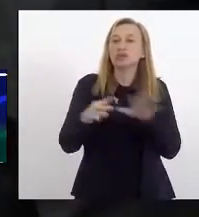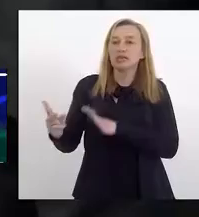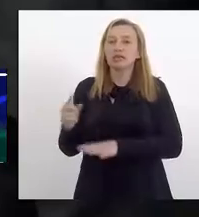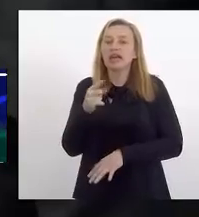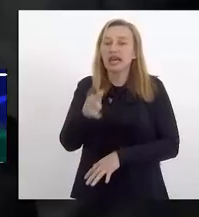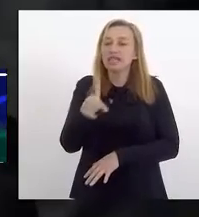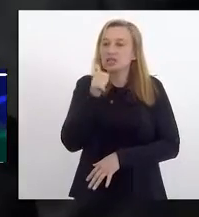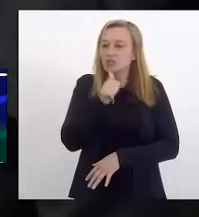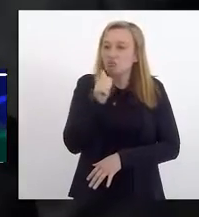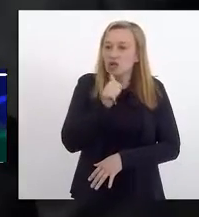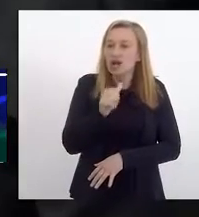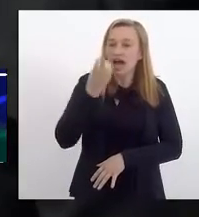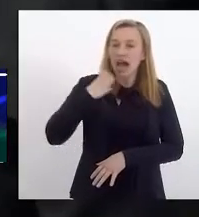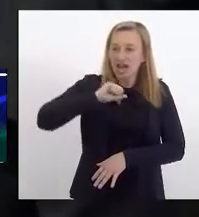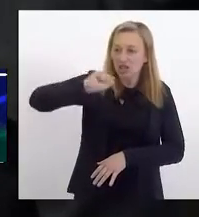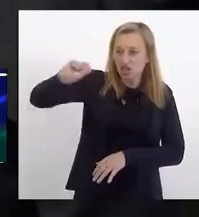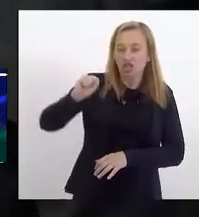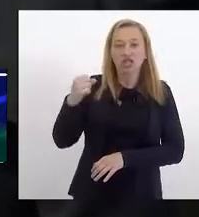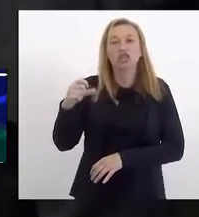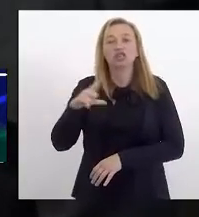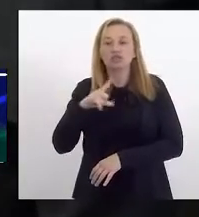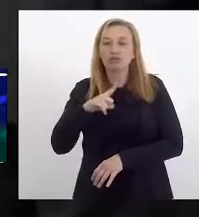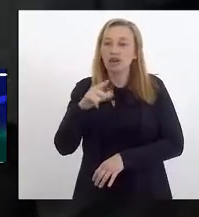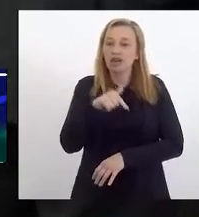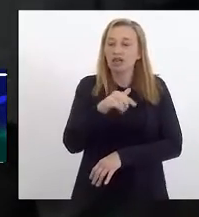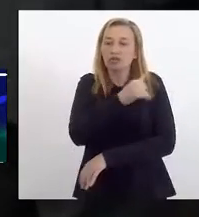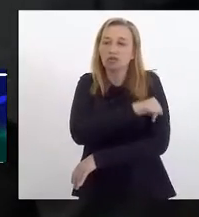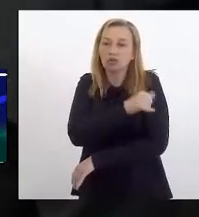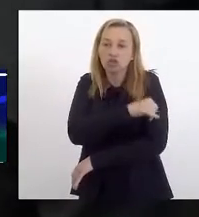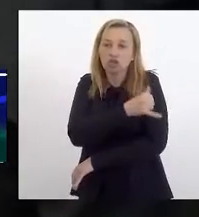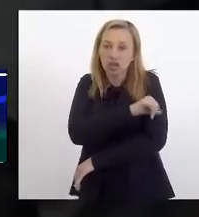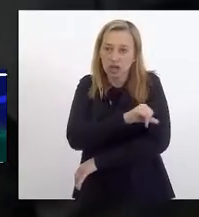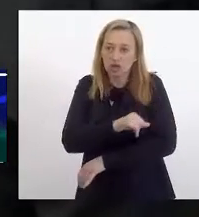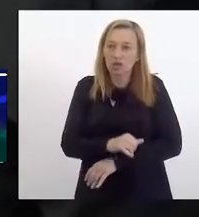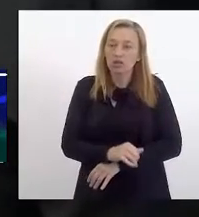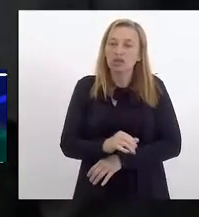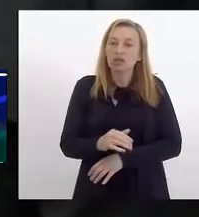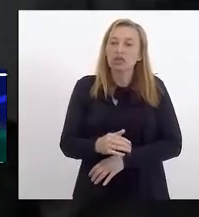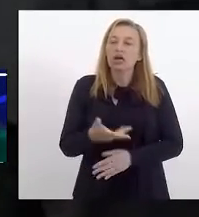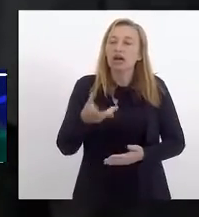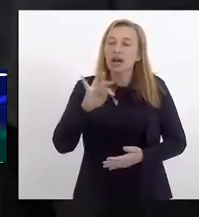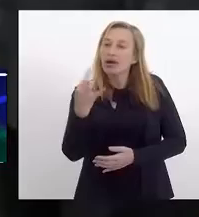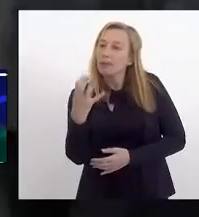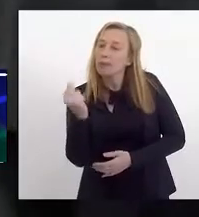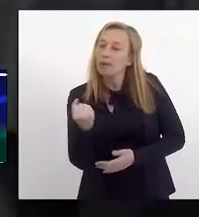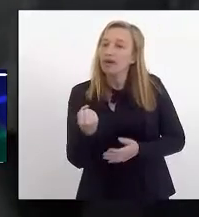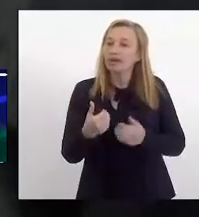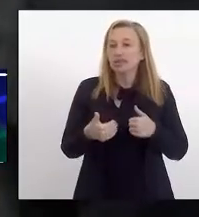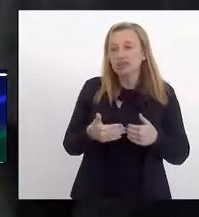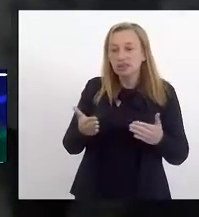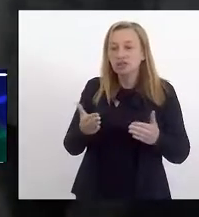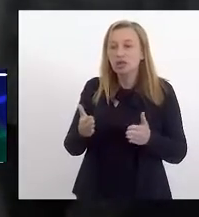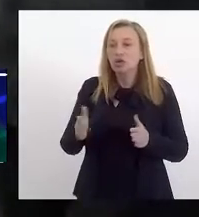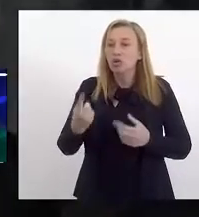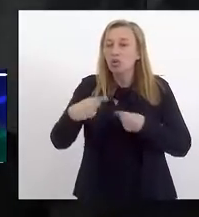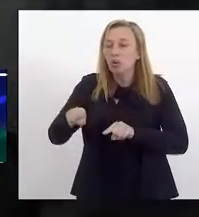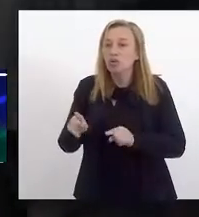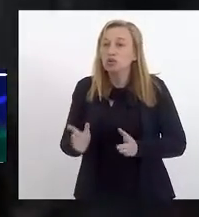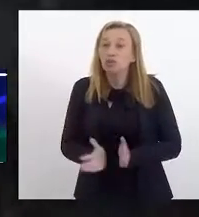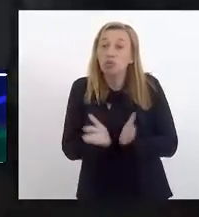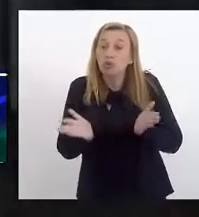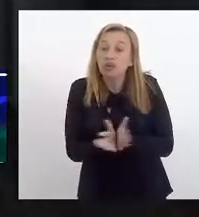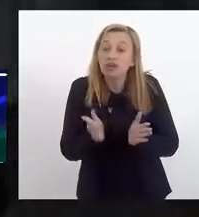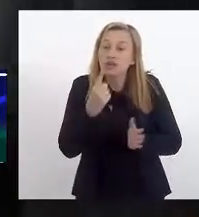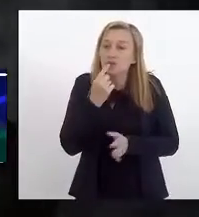mulheres de Axé estiveram no Rio de Janeiro lançando a campanha contra a pobreza menstrual